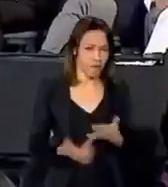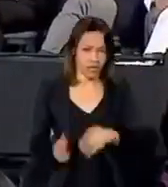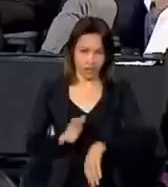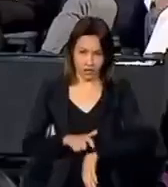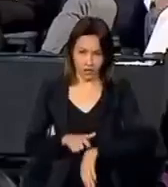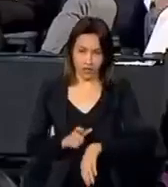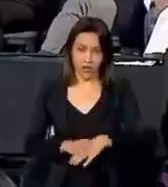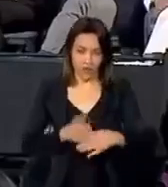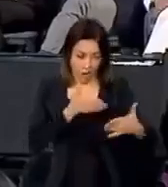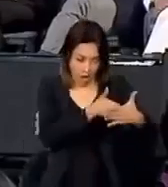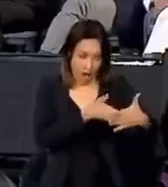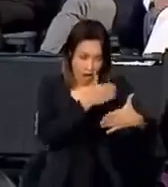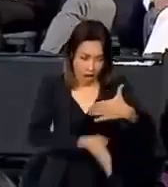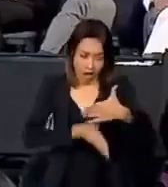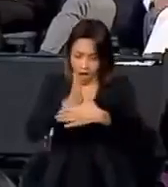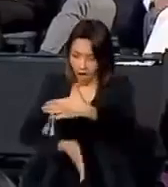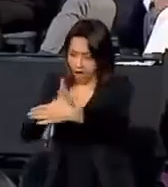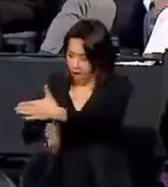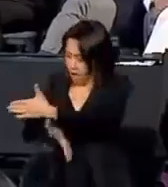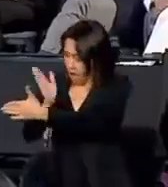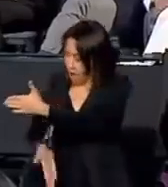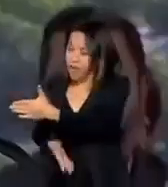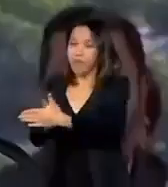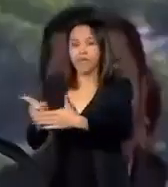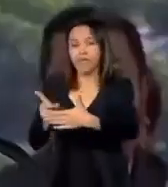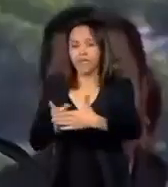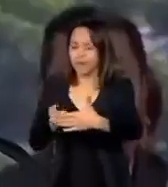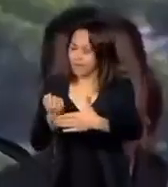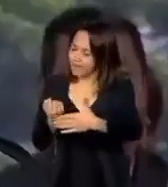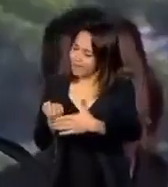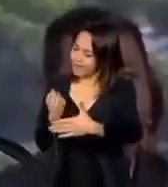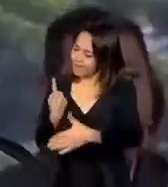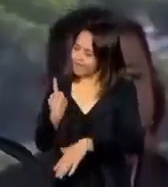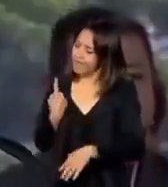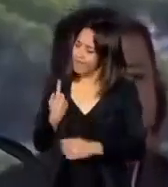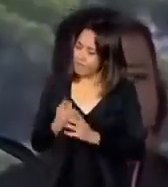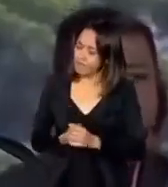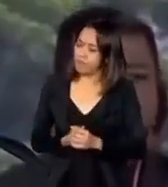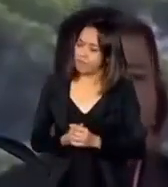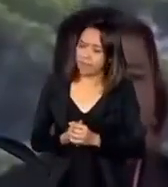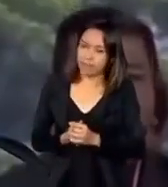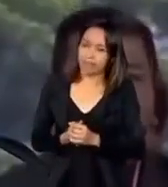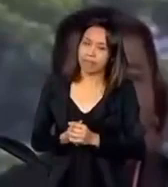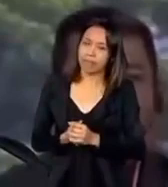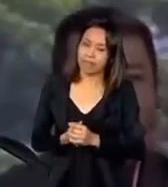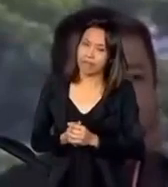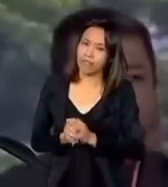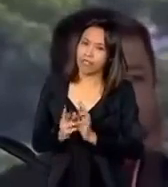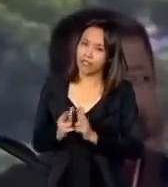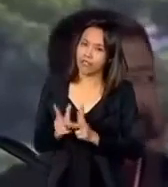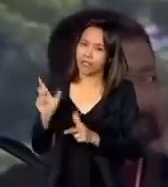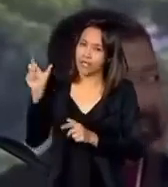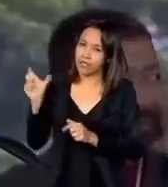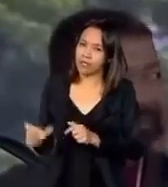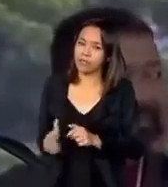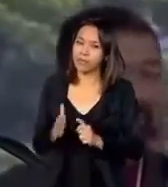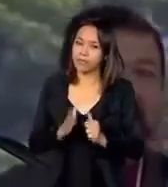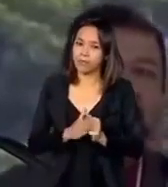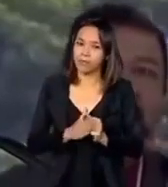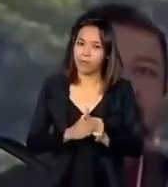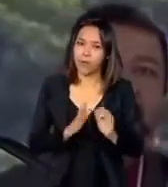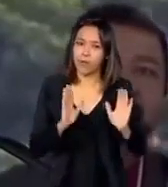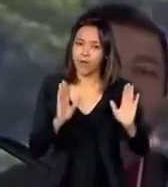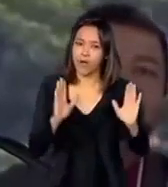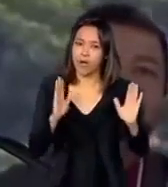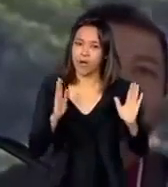dos obstáculos que ele tem, mas ele tem uma peculiaridade, que a parábola do sábio, a